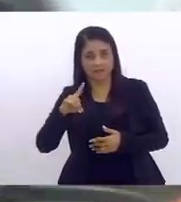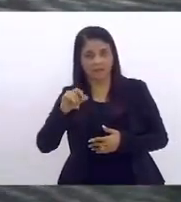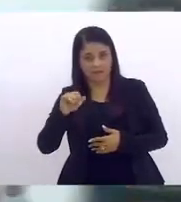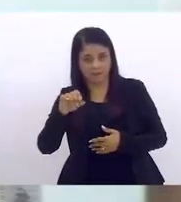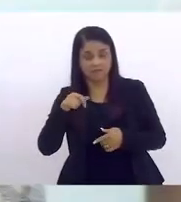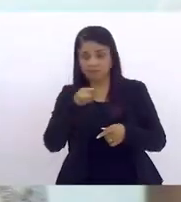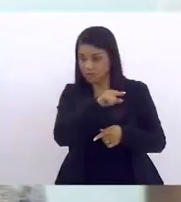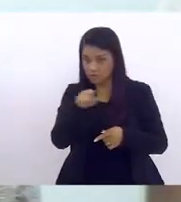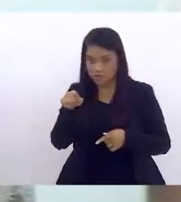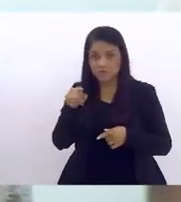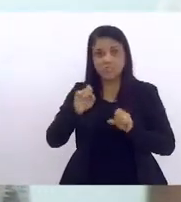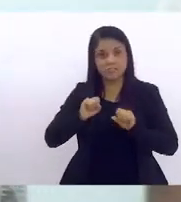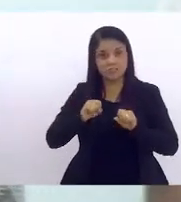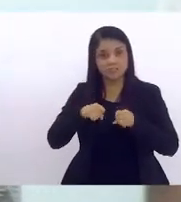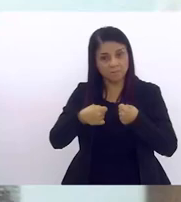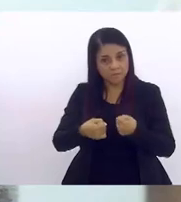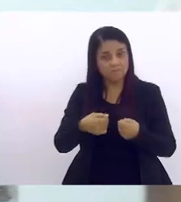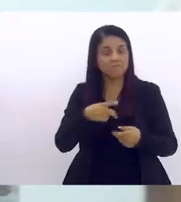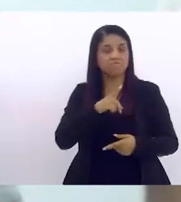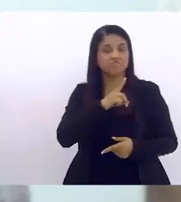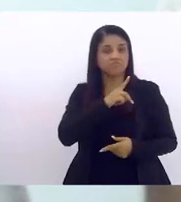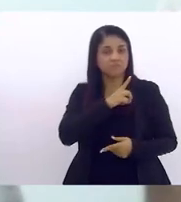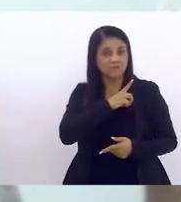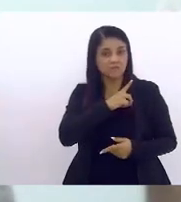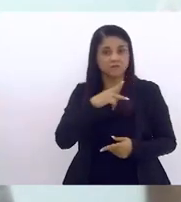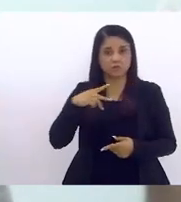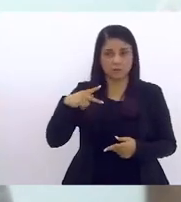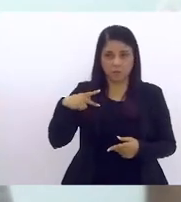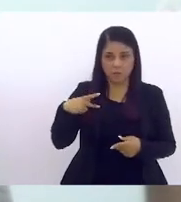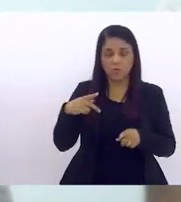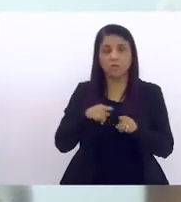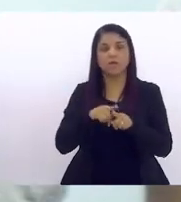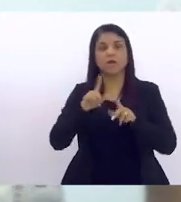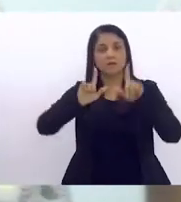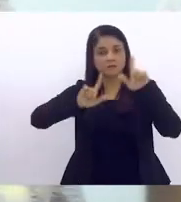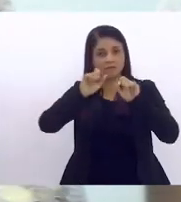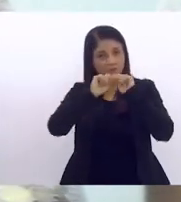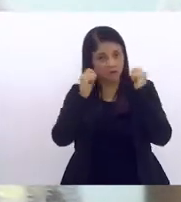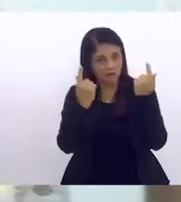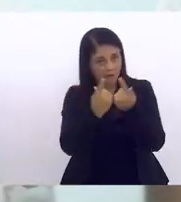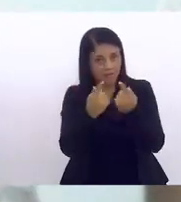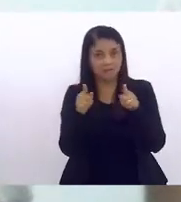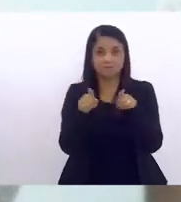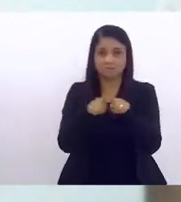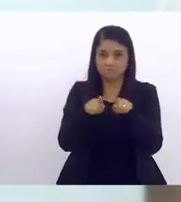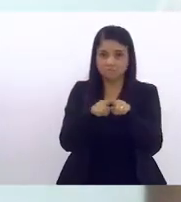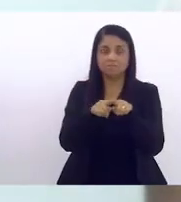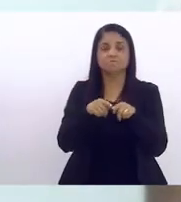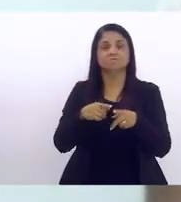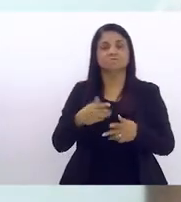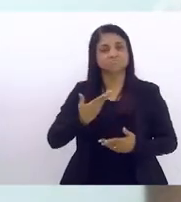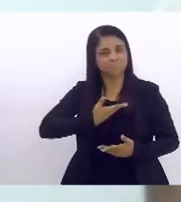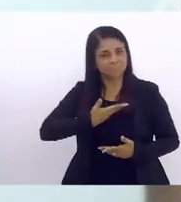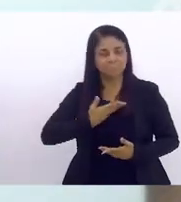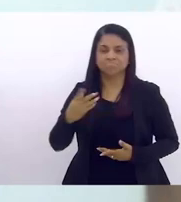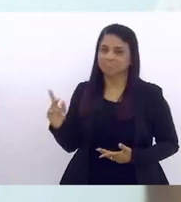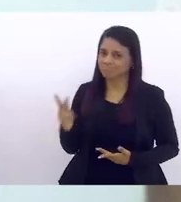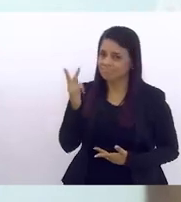vocês, foi a TV Alerj também, é bom que se diga, né, valorizar os nossos amigos da TV Alerj sempre.